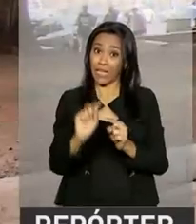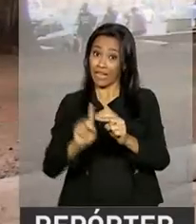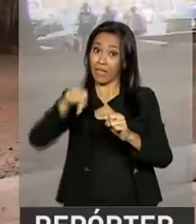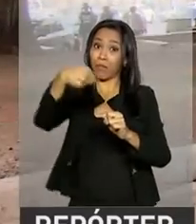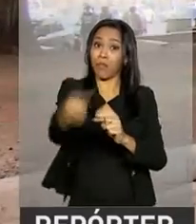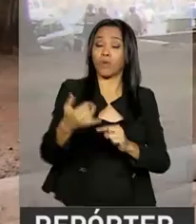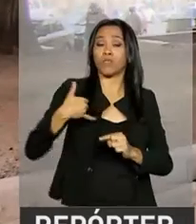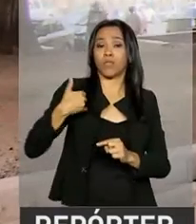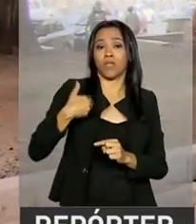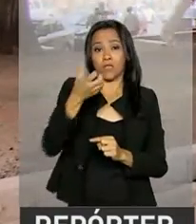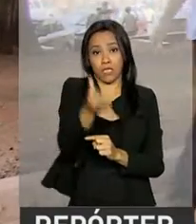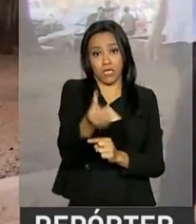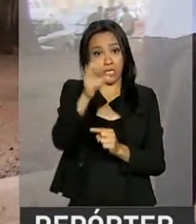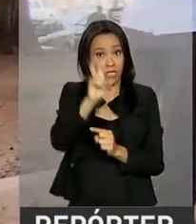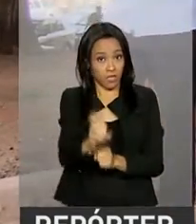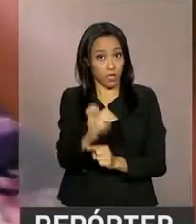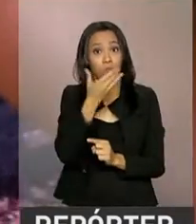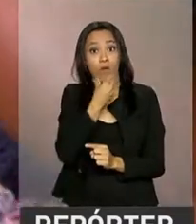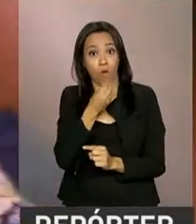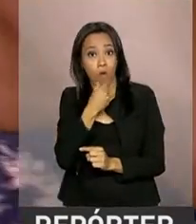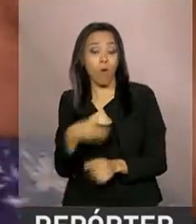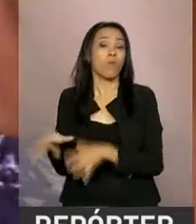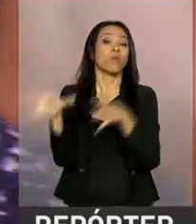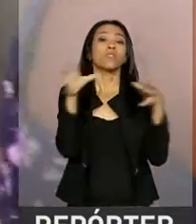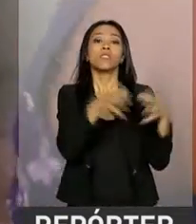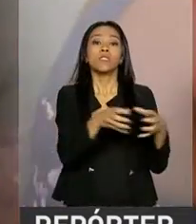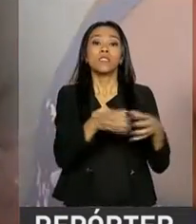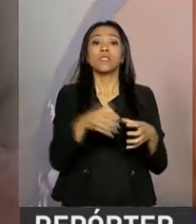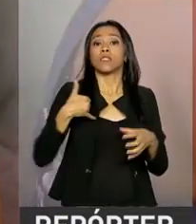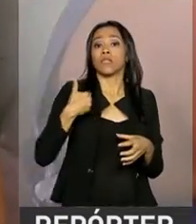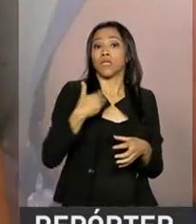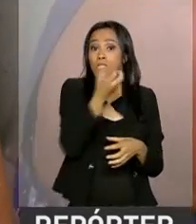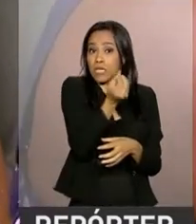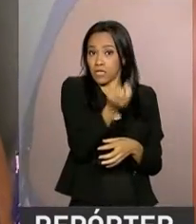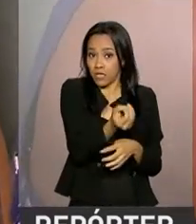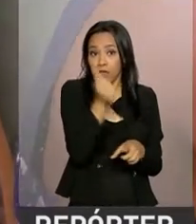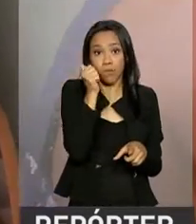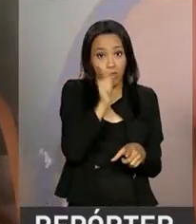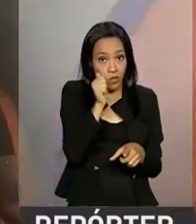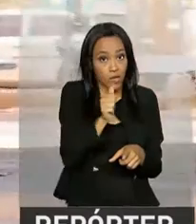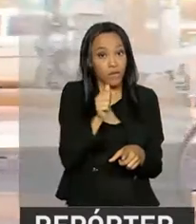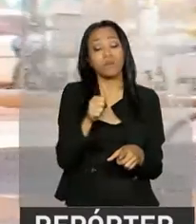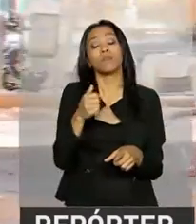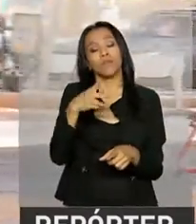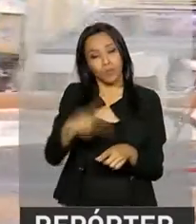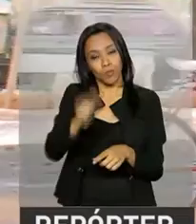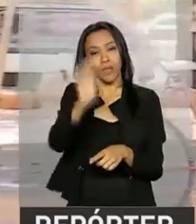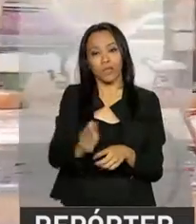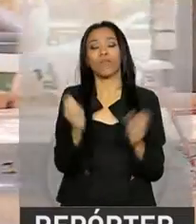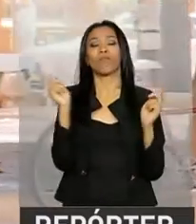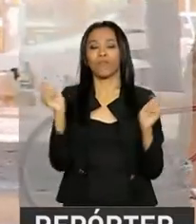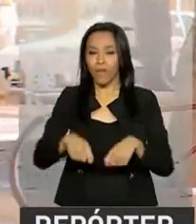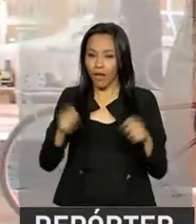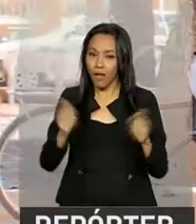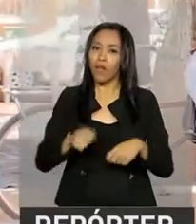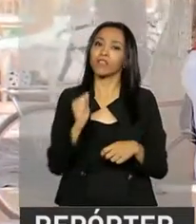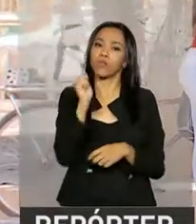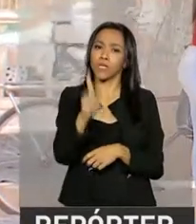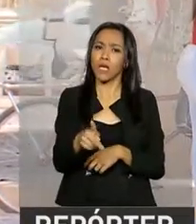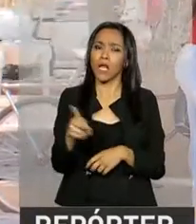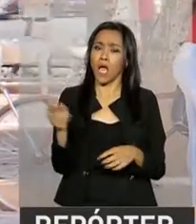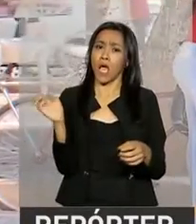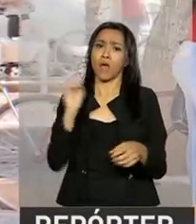dos 65 anos para homens e dos 60 para mulheres, os brasileiros também podem se aposentar depois de